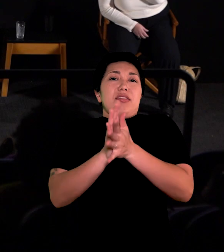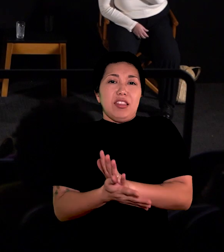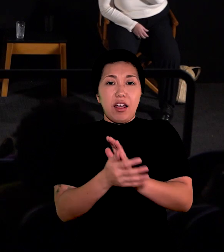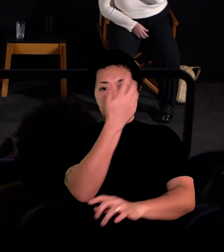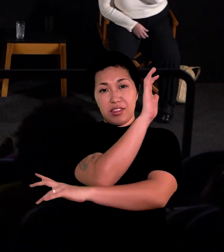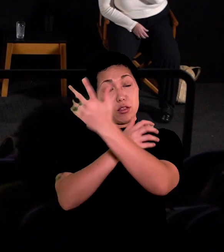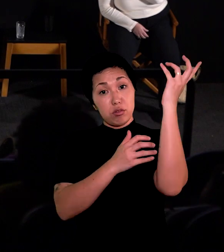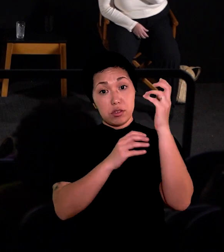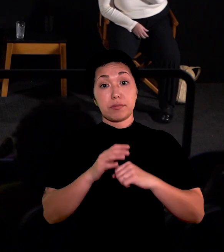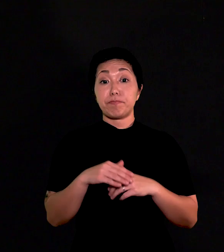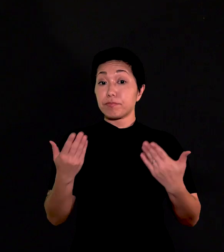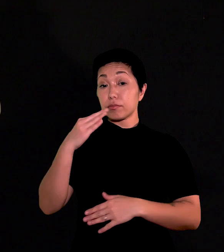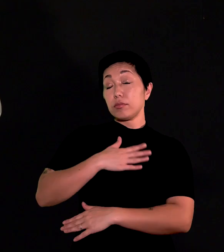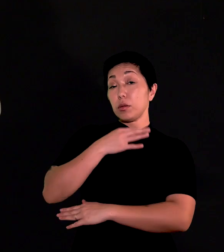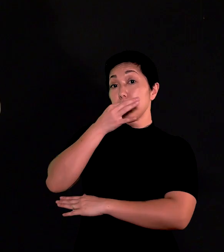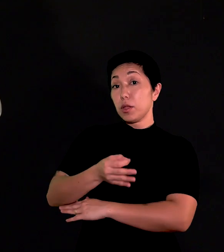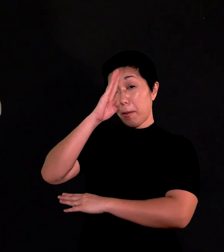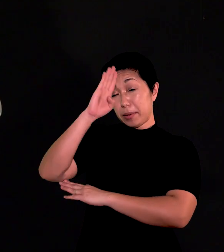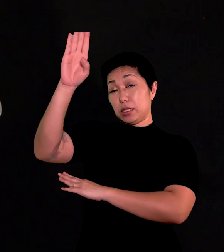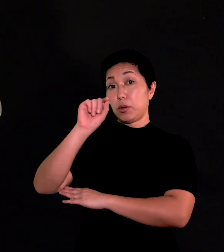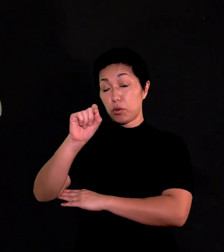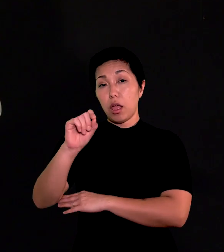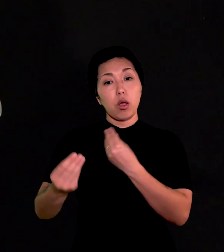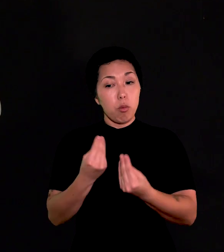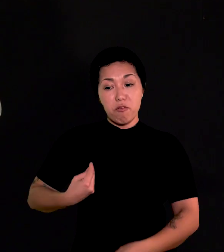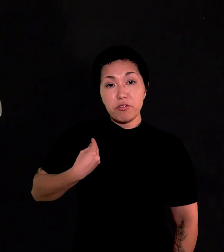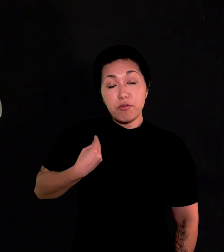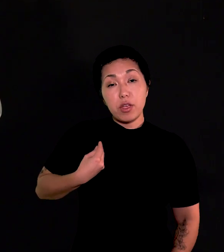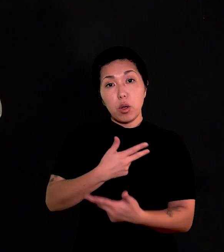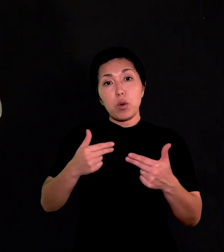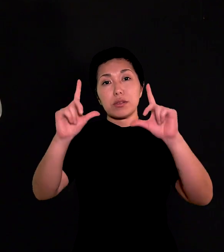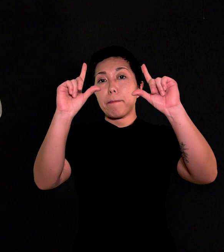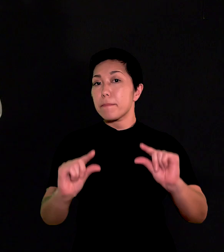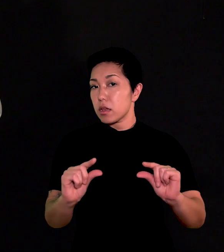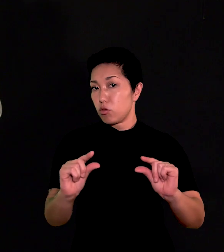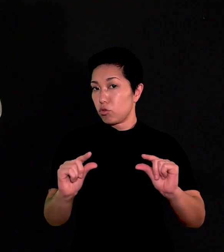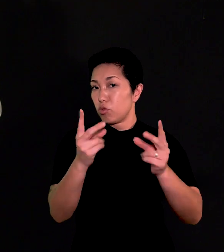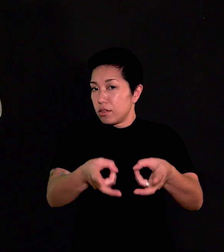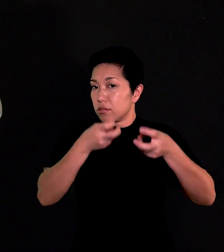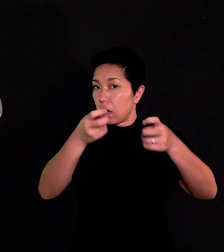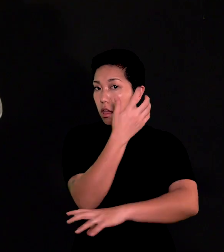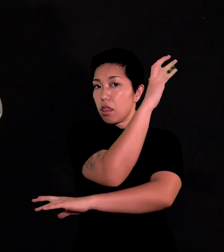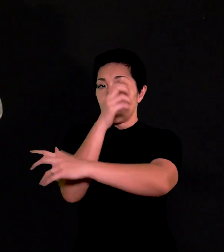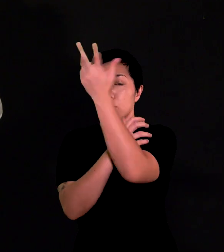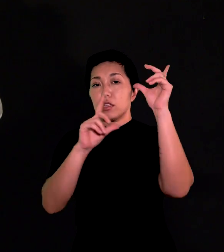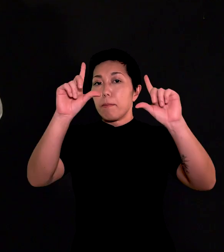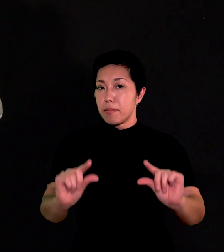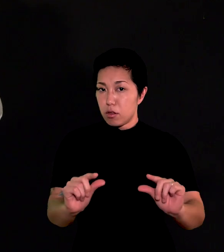dizer, por isso é que eu disse que a questão fundamental é a gente pensar assim, como vamos viver com menos recursos